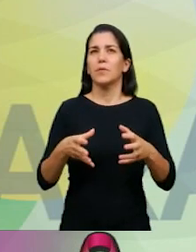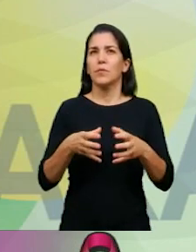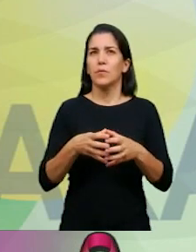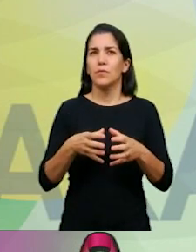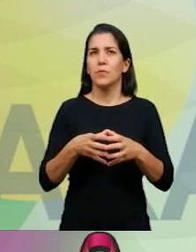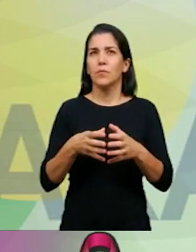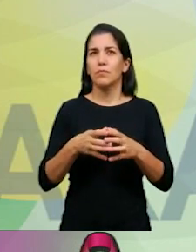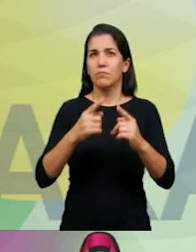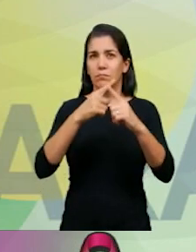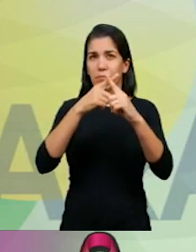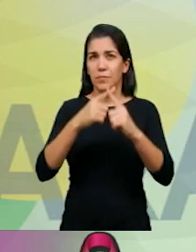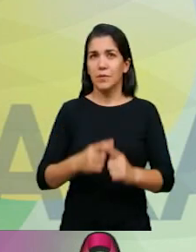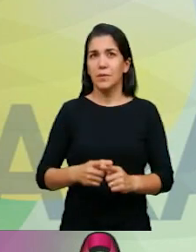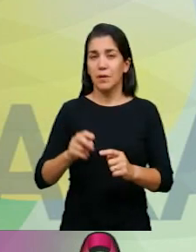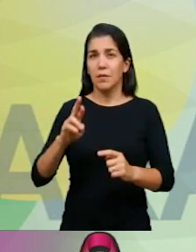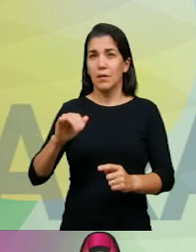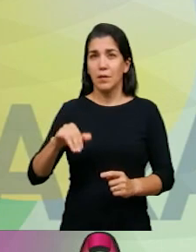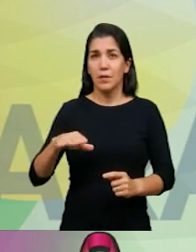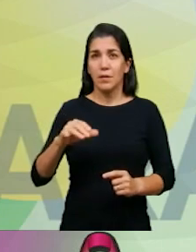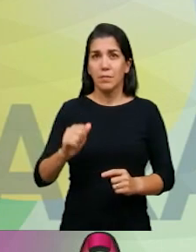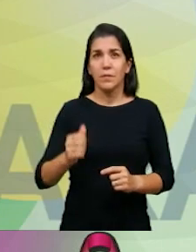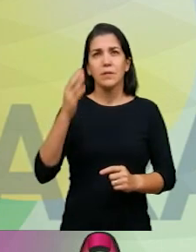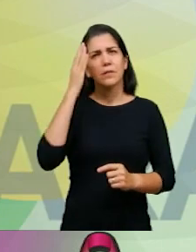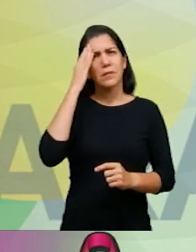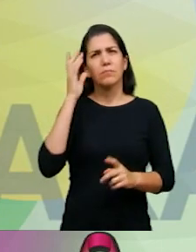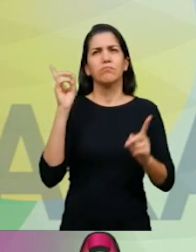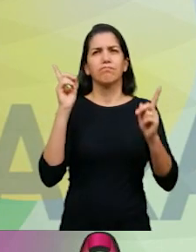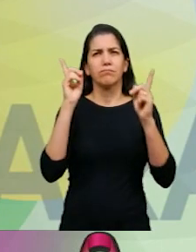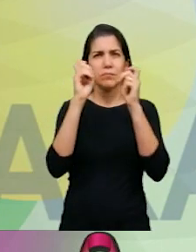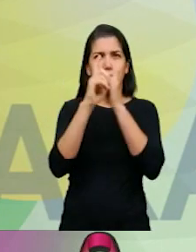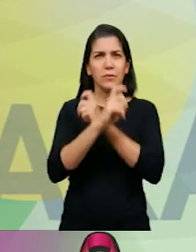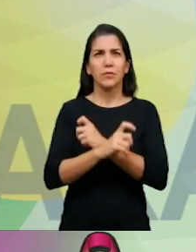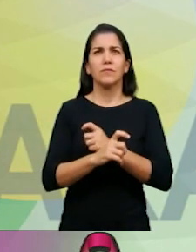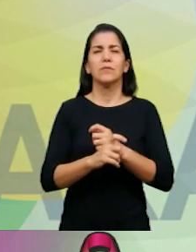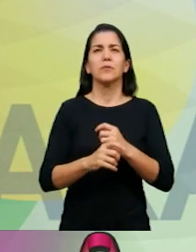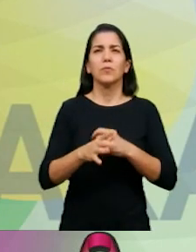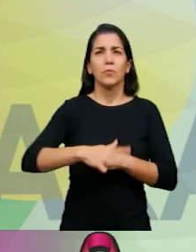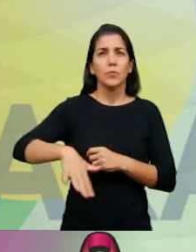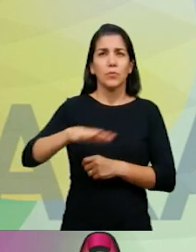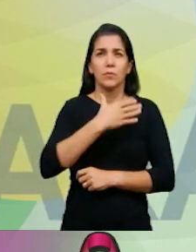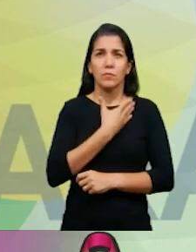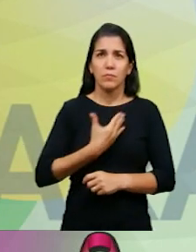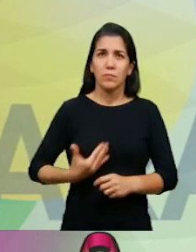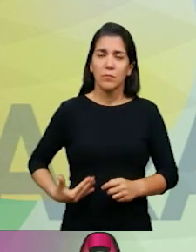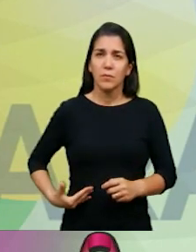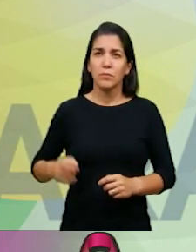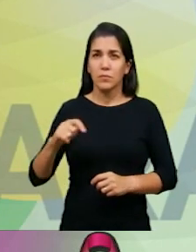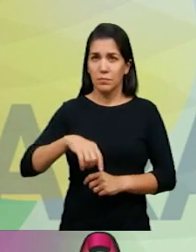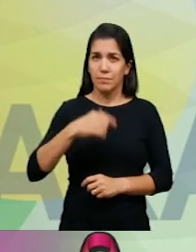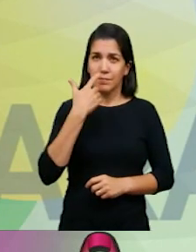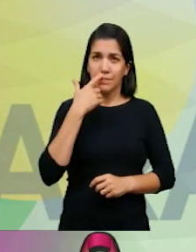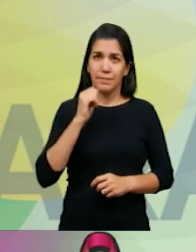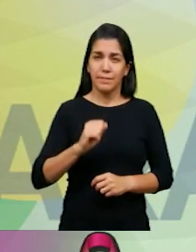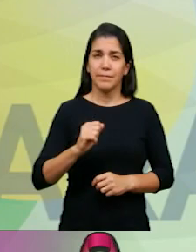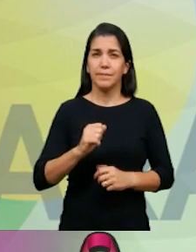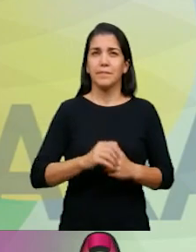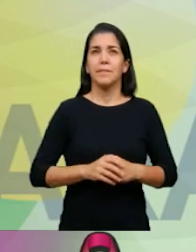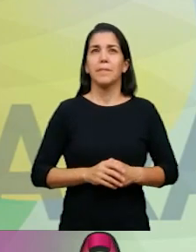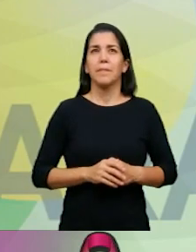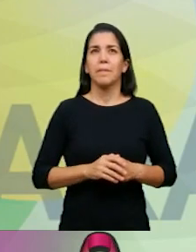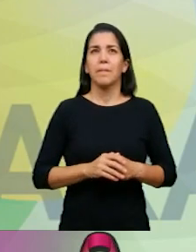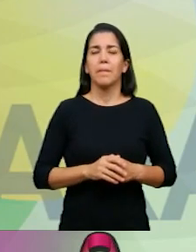dificuldades enfrentadas nos últimos anos para ocupar espaços públicos aqui na nossa cidade.